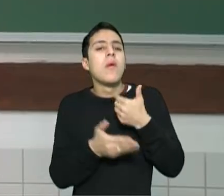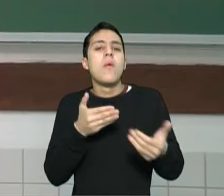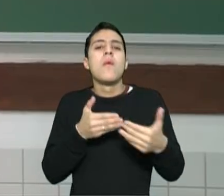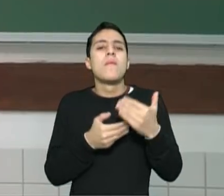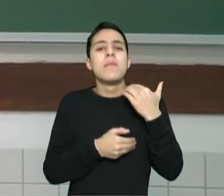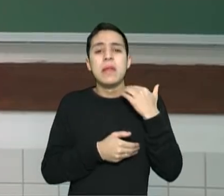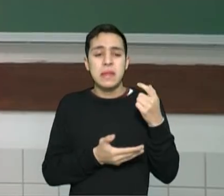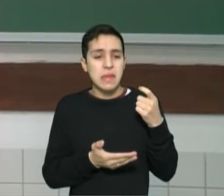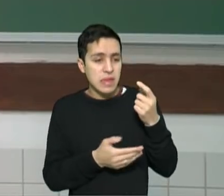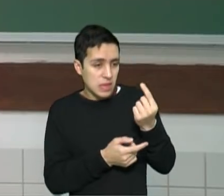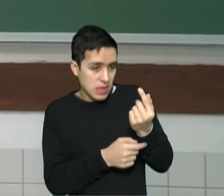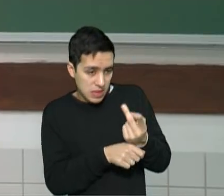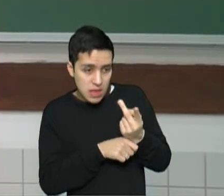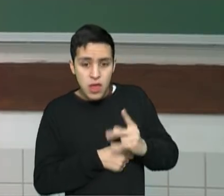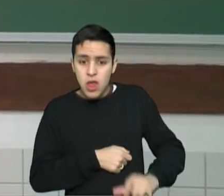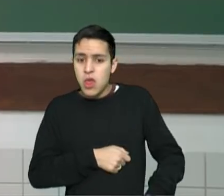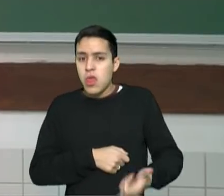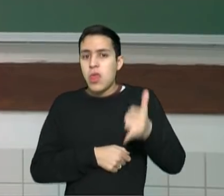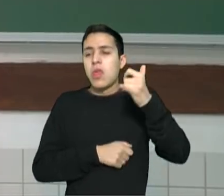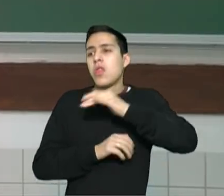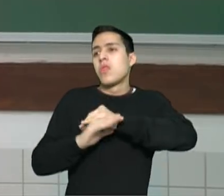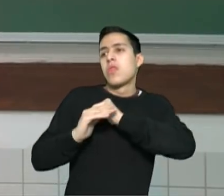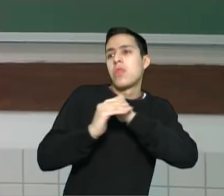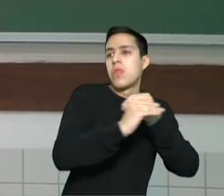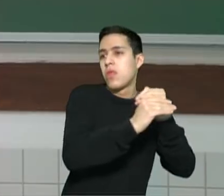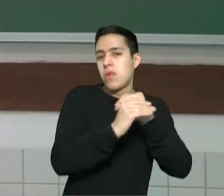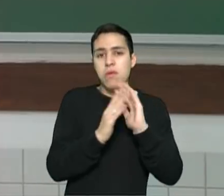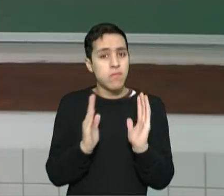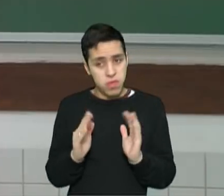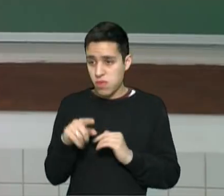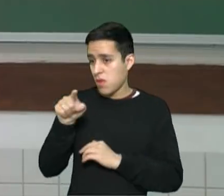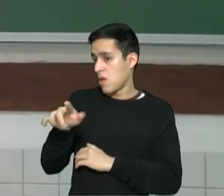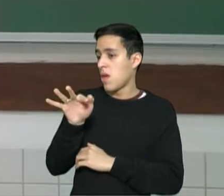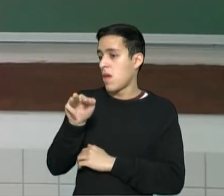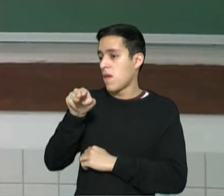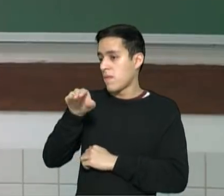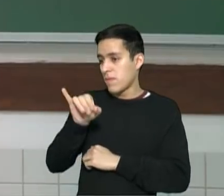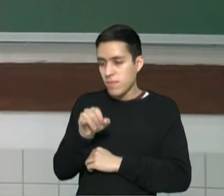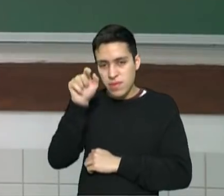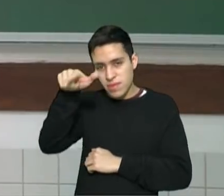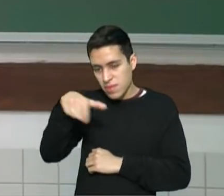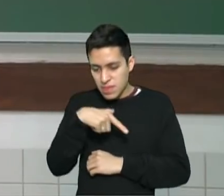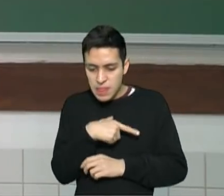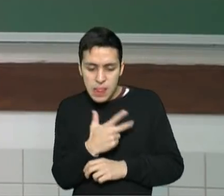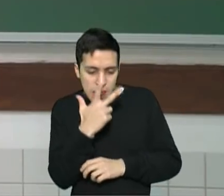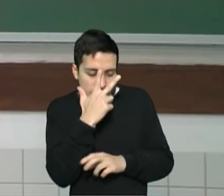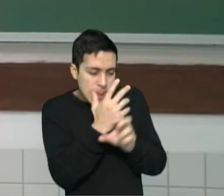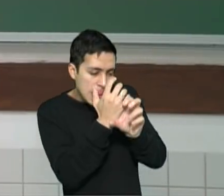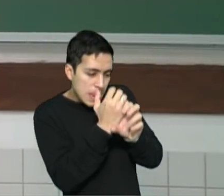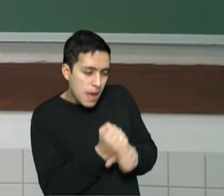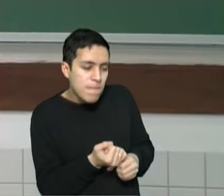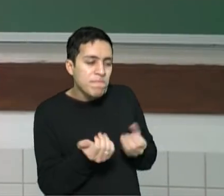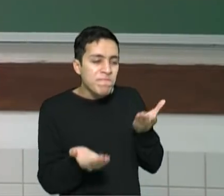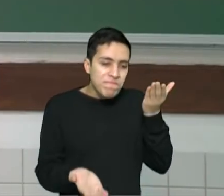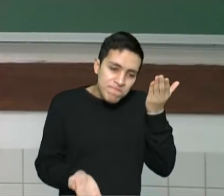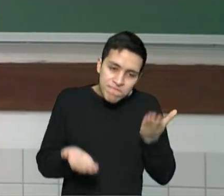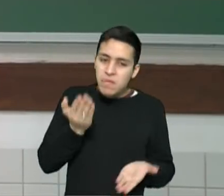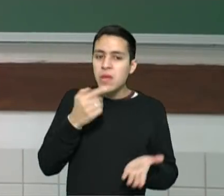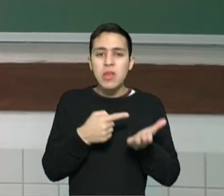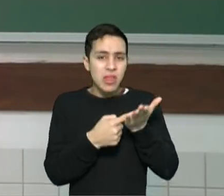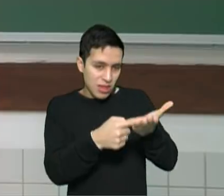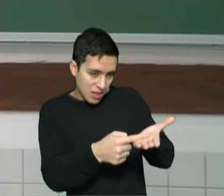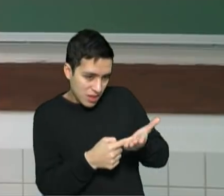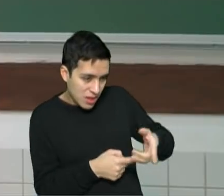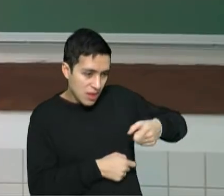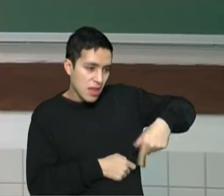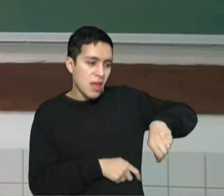qualquer, que você chega lá, é juros igual para todo mundo. Não, o FMI ele faz um direcionamento de acordo